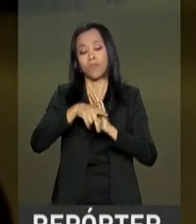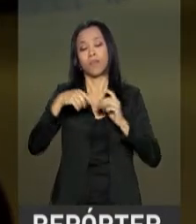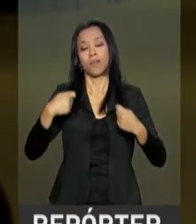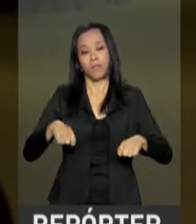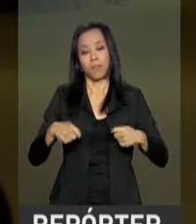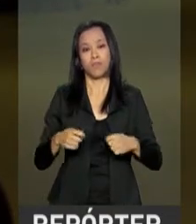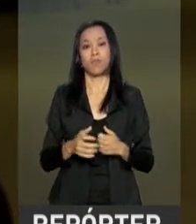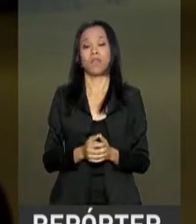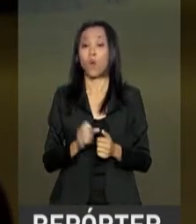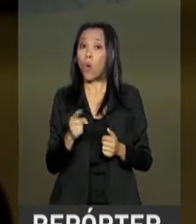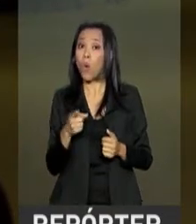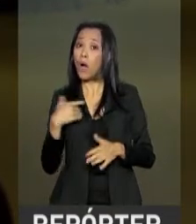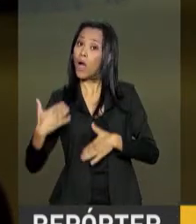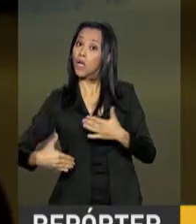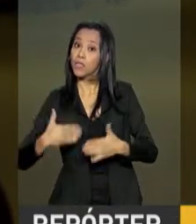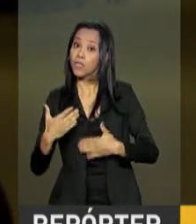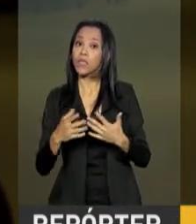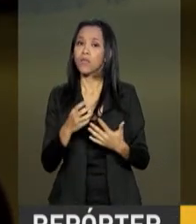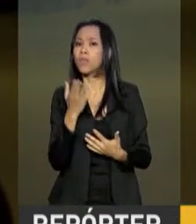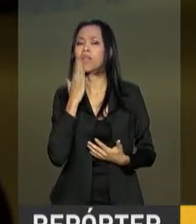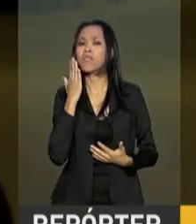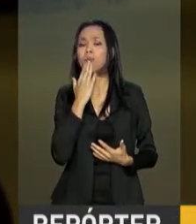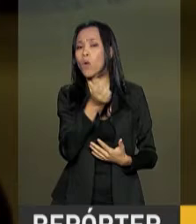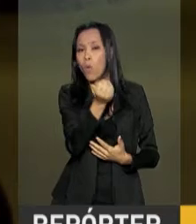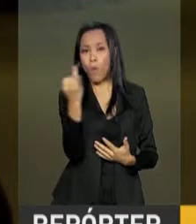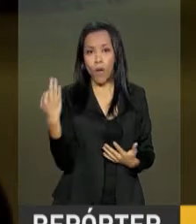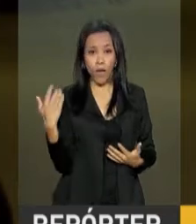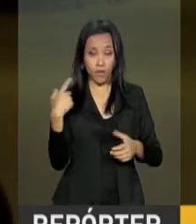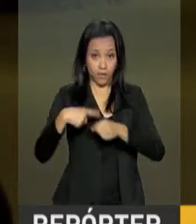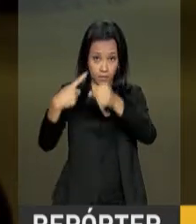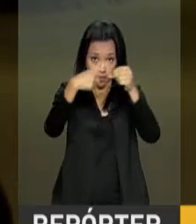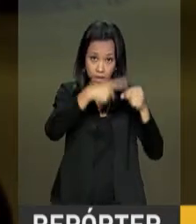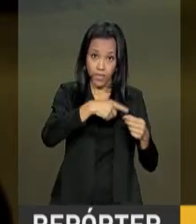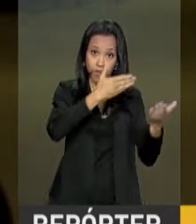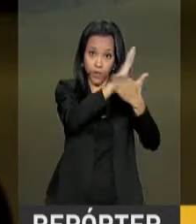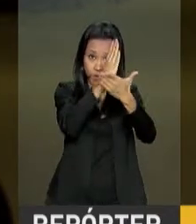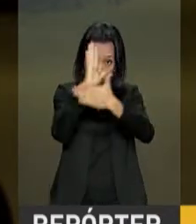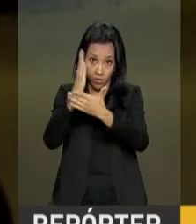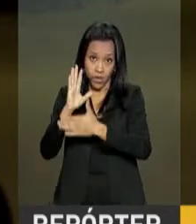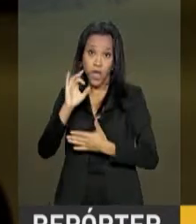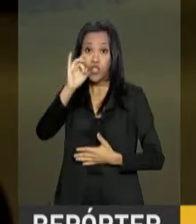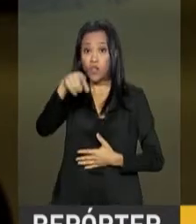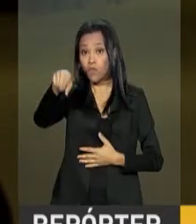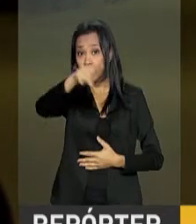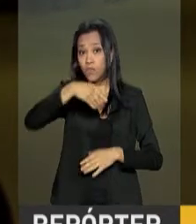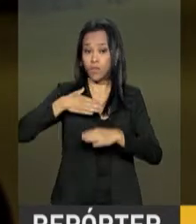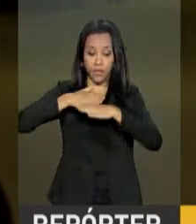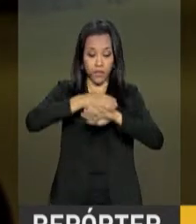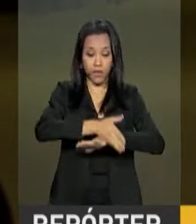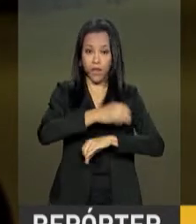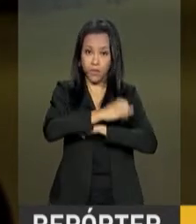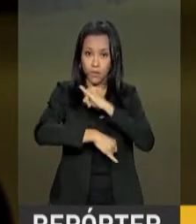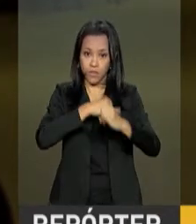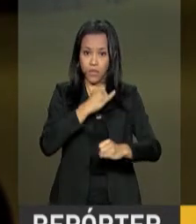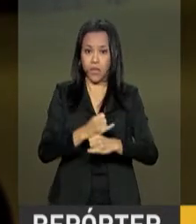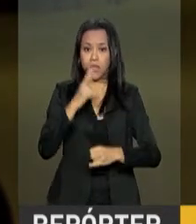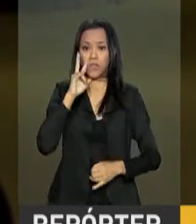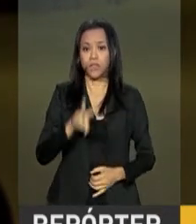para saber quais as cidades foram aprovadas pelo programa cartão reforma basta acessar o site